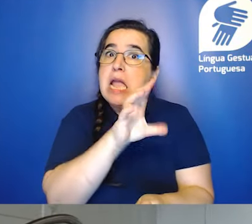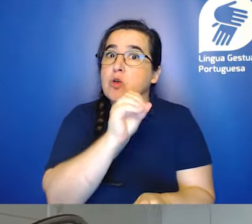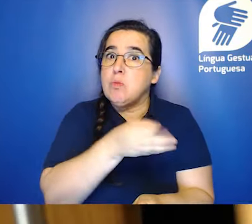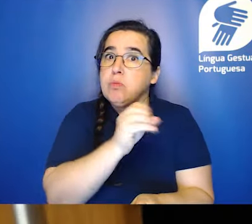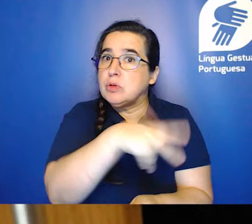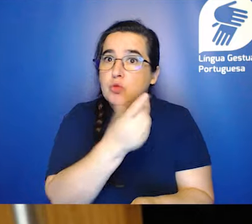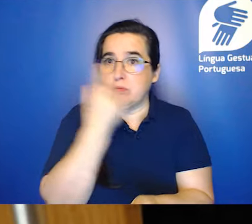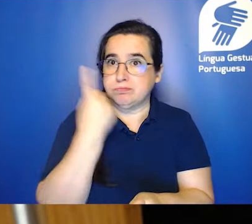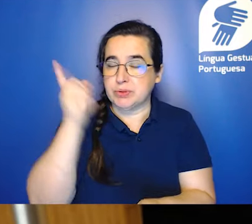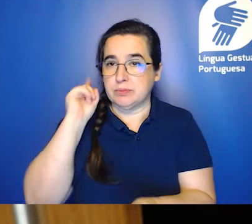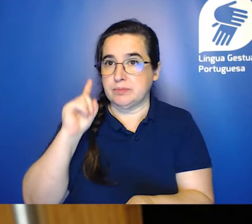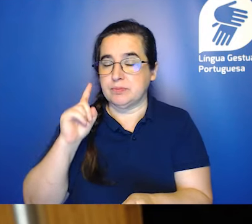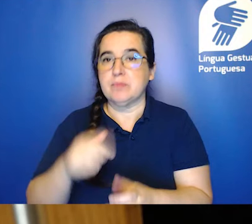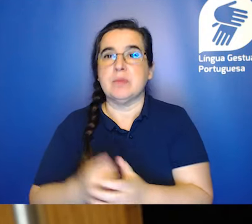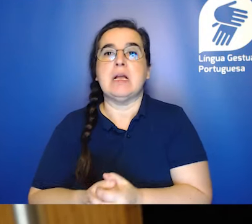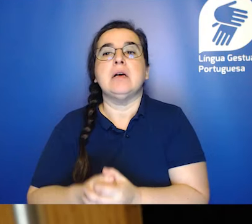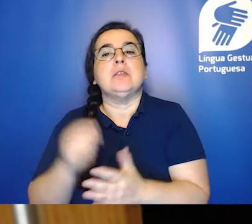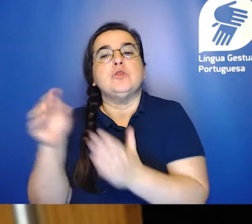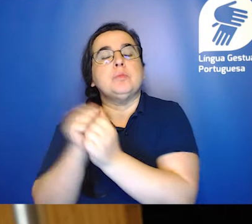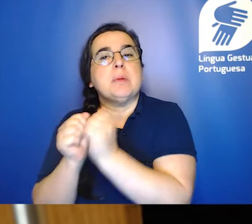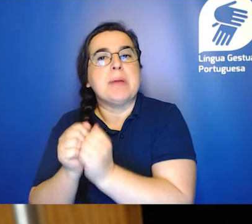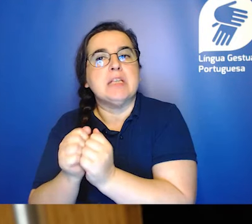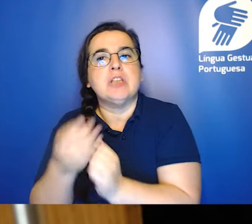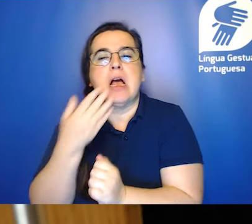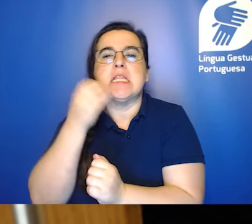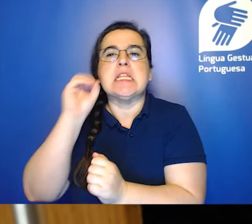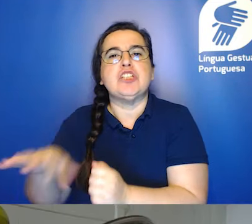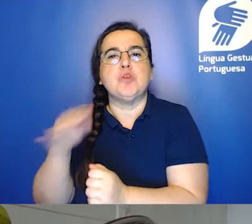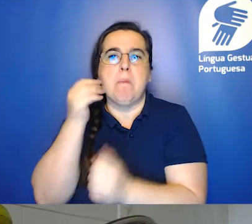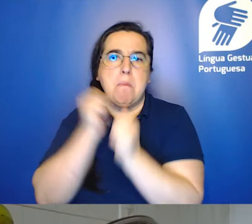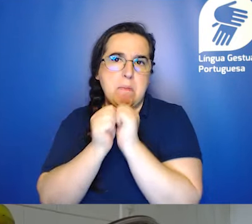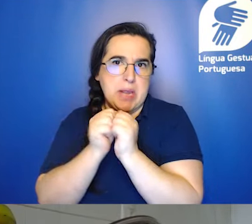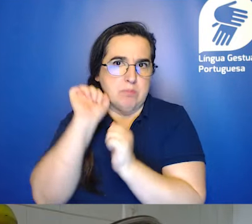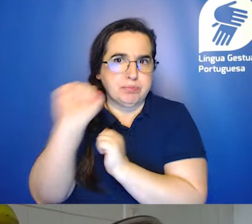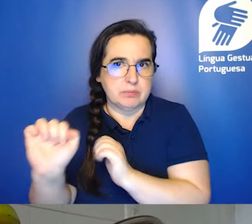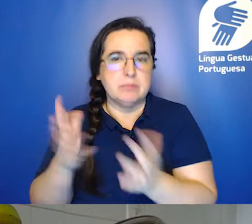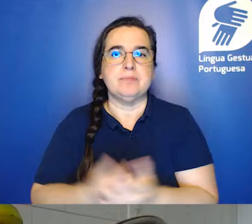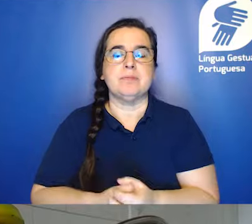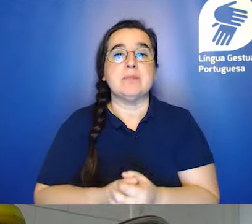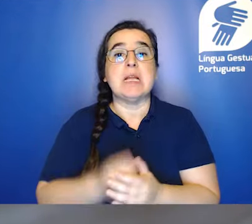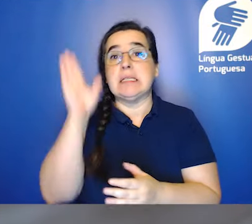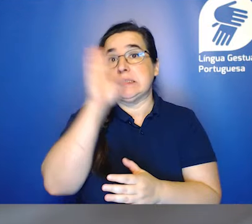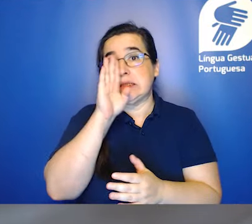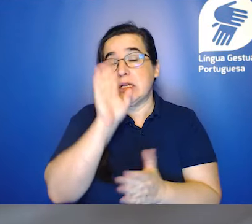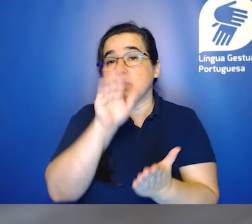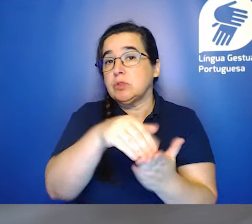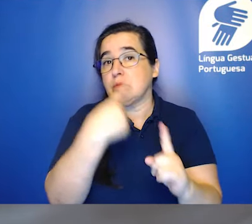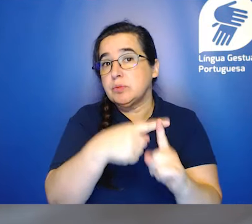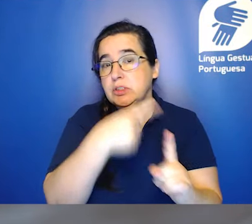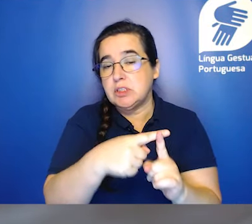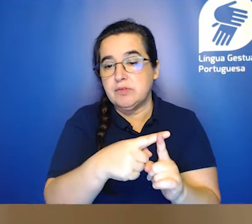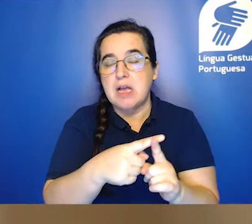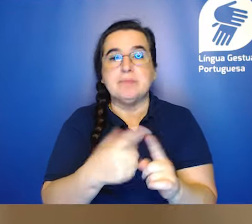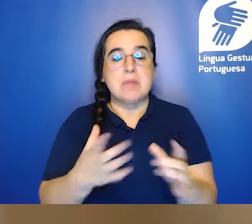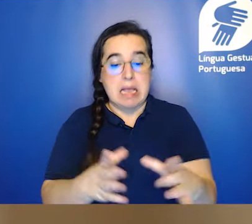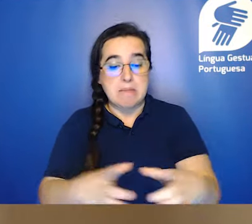indiferenciado, nunca no ecoponto. As instruções devem ser depositadas no papelão. Caso o resultado seja